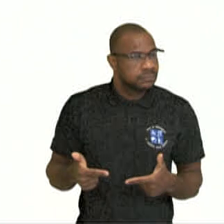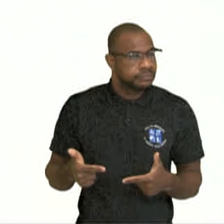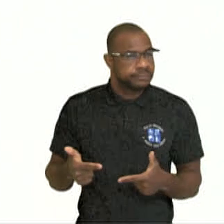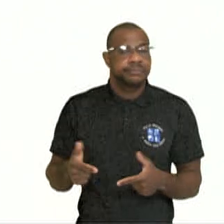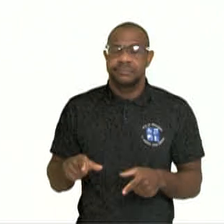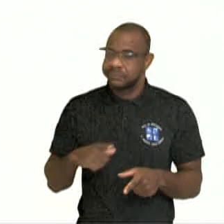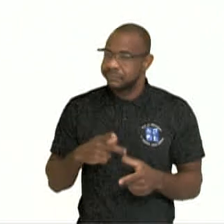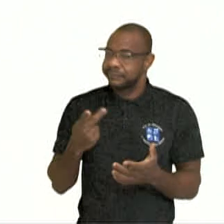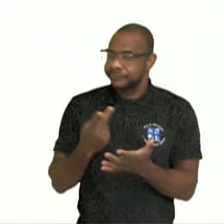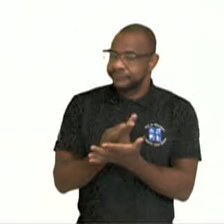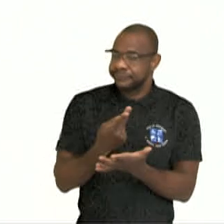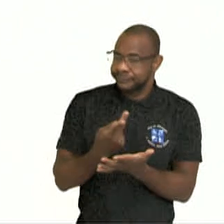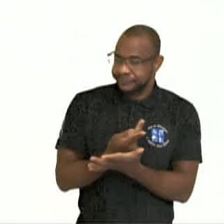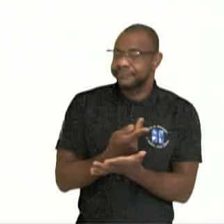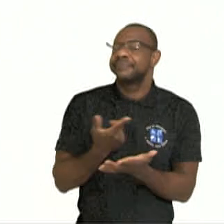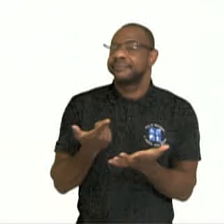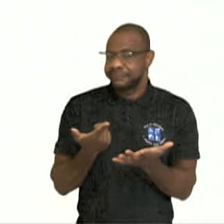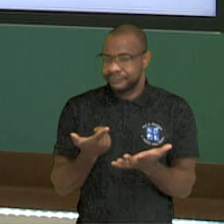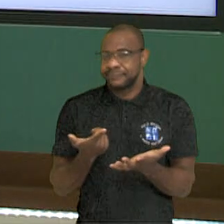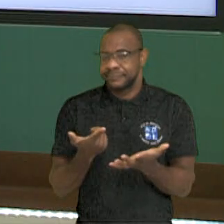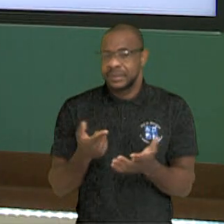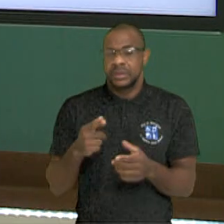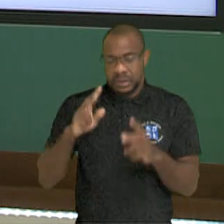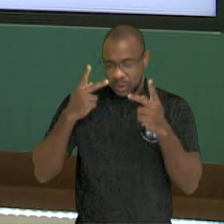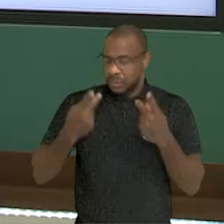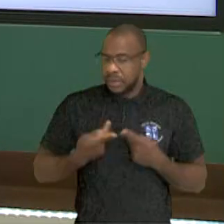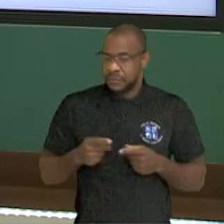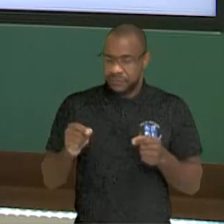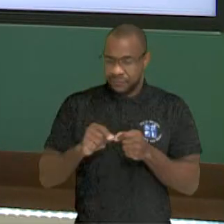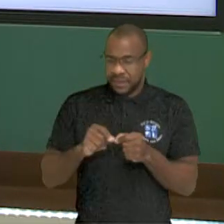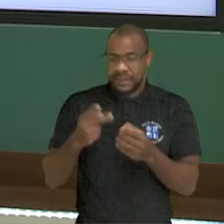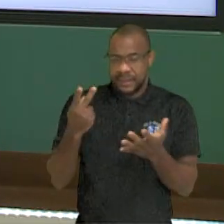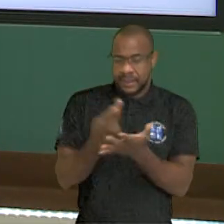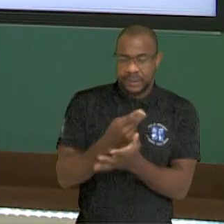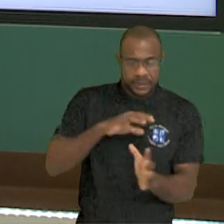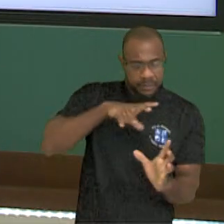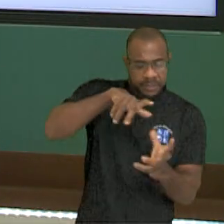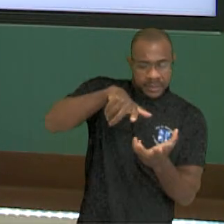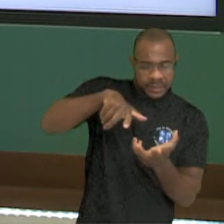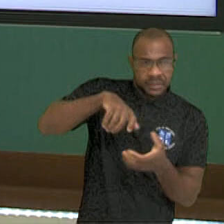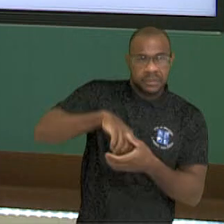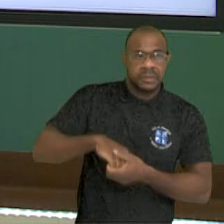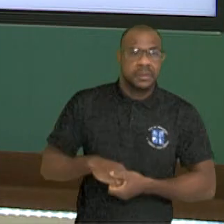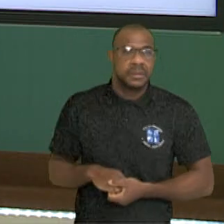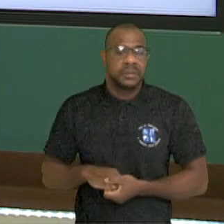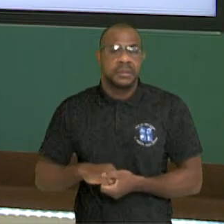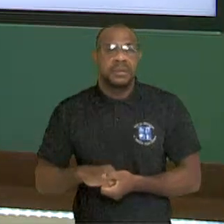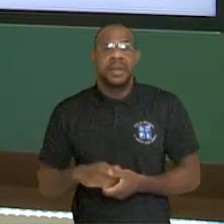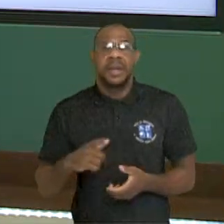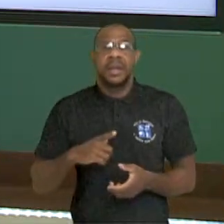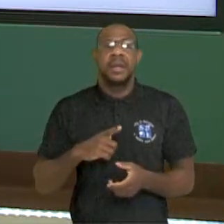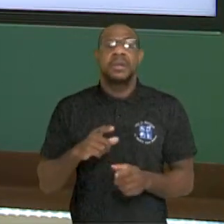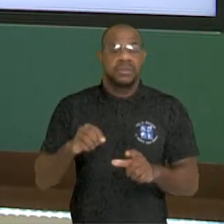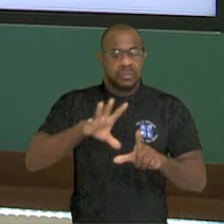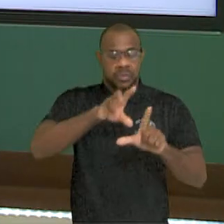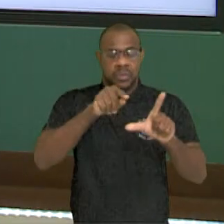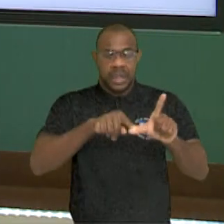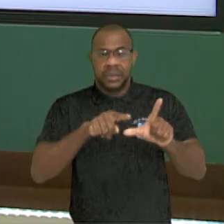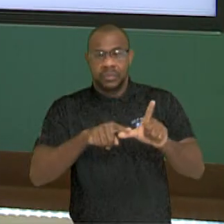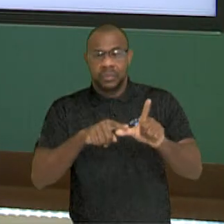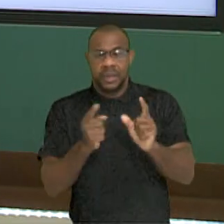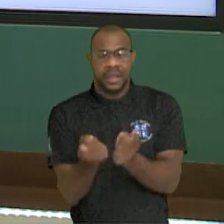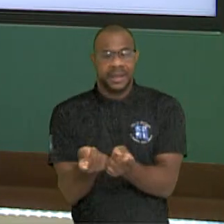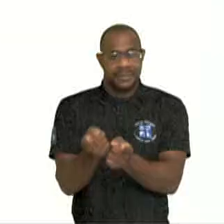são realizadas pelos seres humanos, certo, pessoal? No cartoon, qual que é a ironia? É uma inversão, certo?